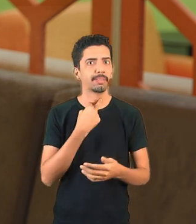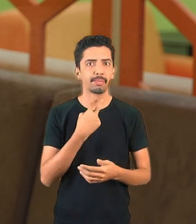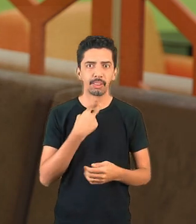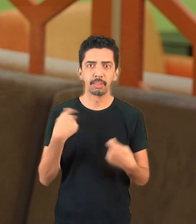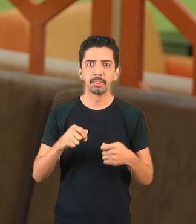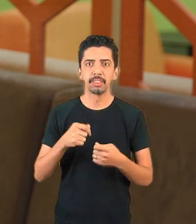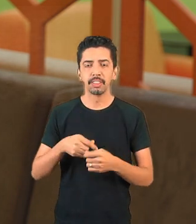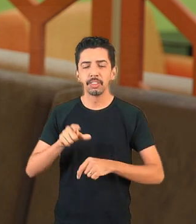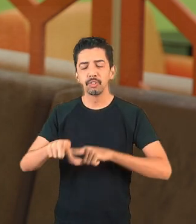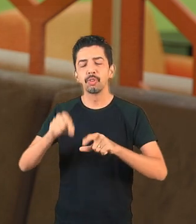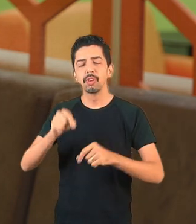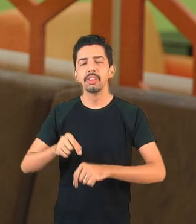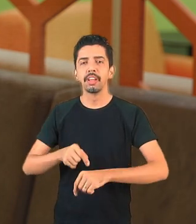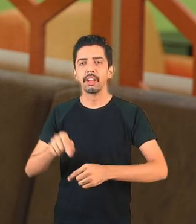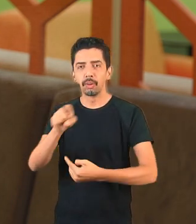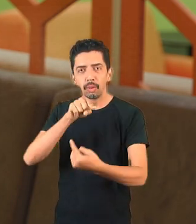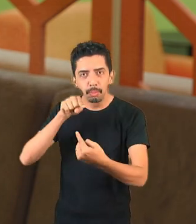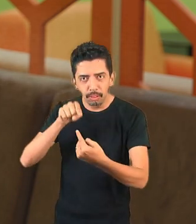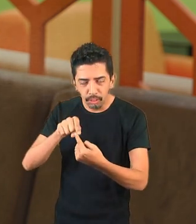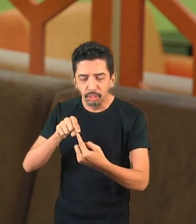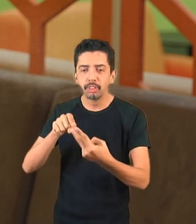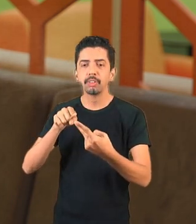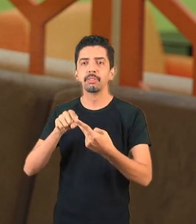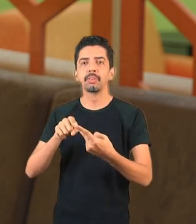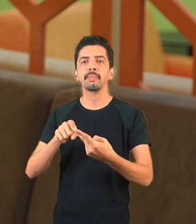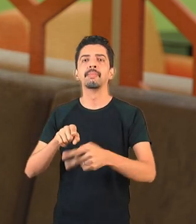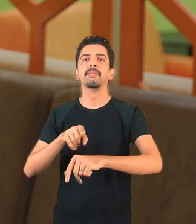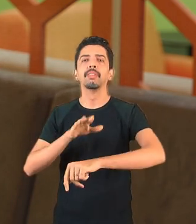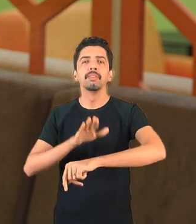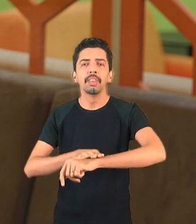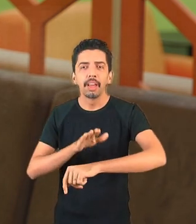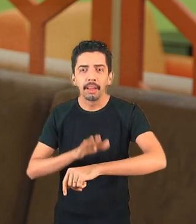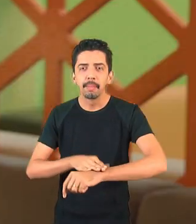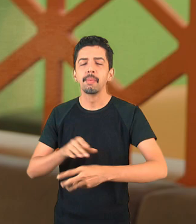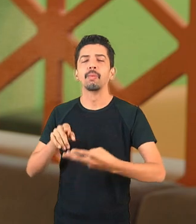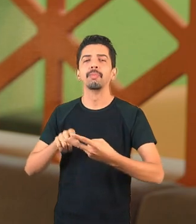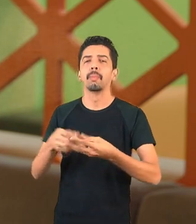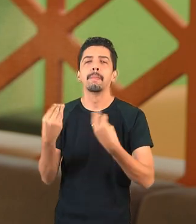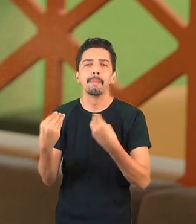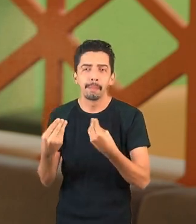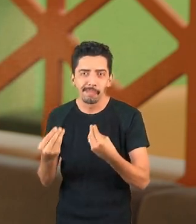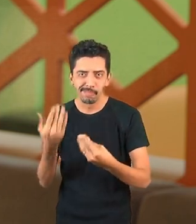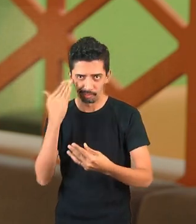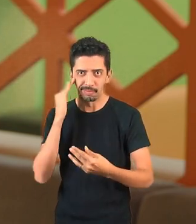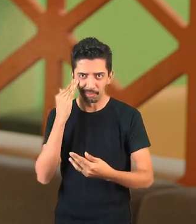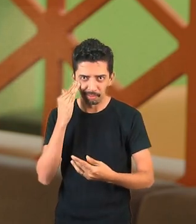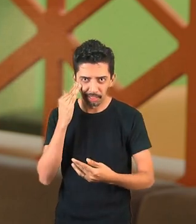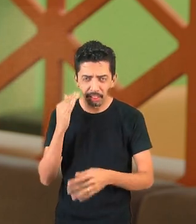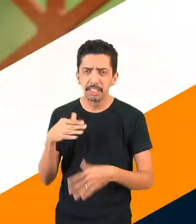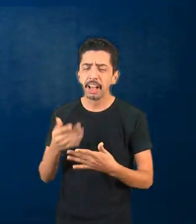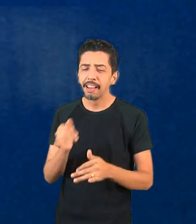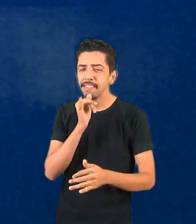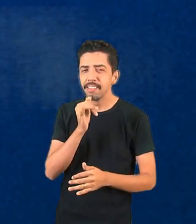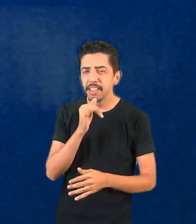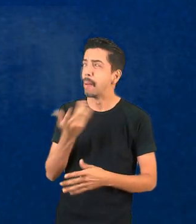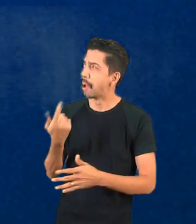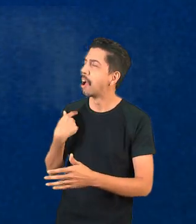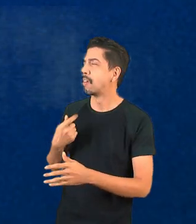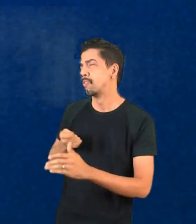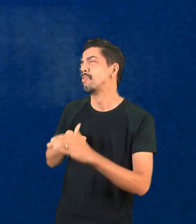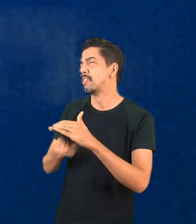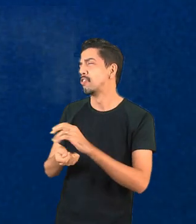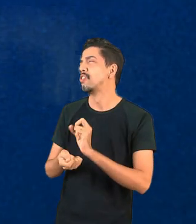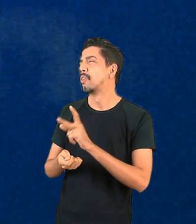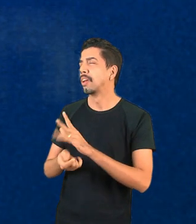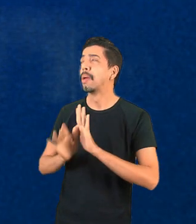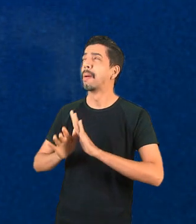a finalidade, o tempo. E aí, para onde eu vou, né? Que lugar eu vou colocar o meu dinheiro? Você tem aí